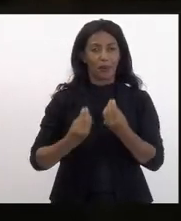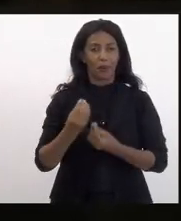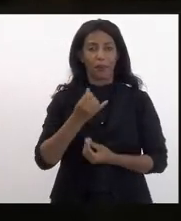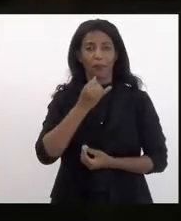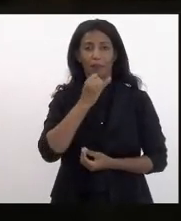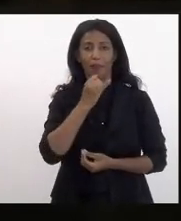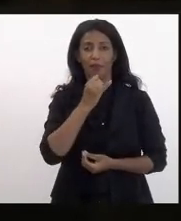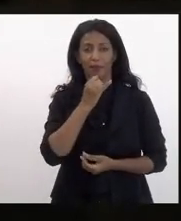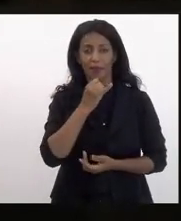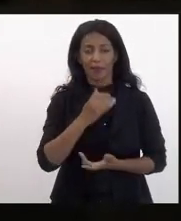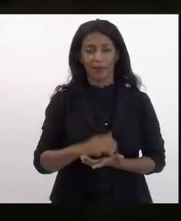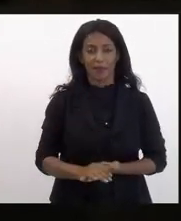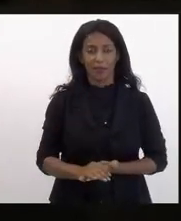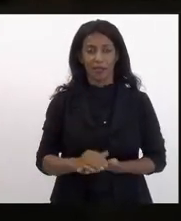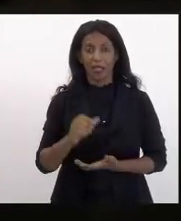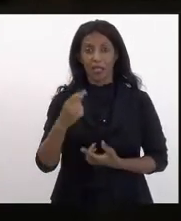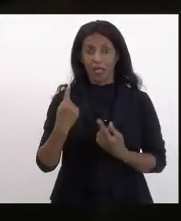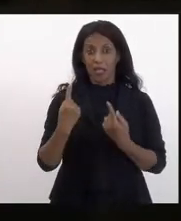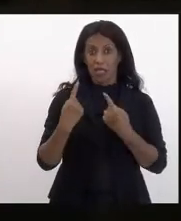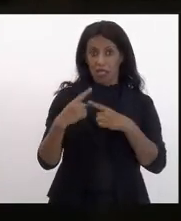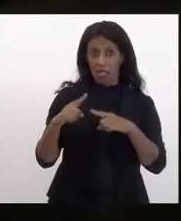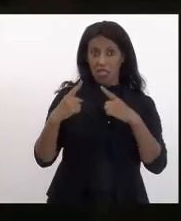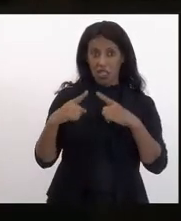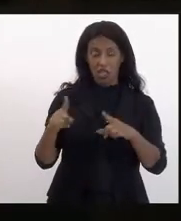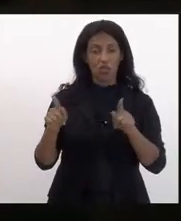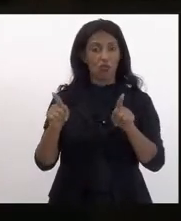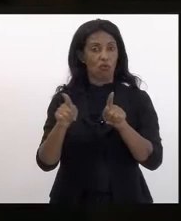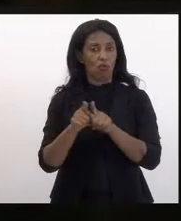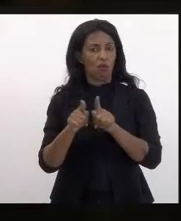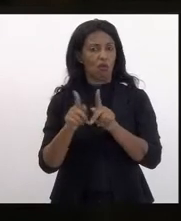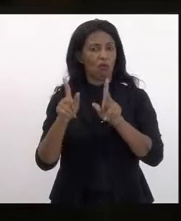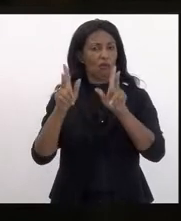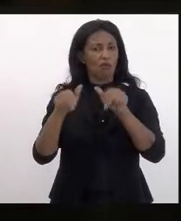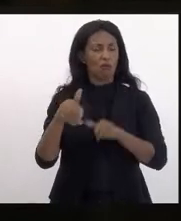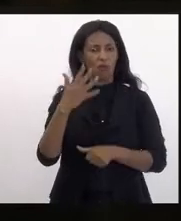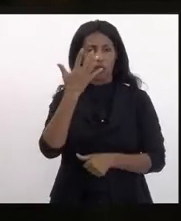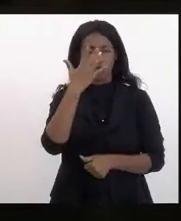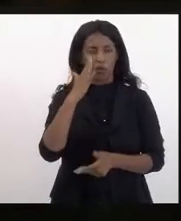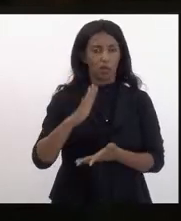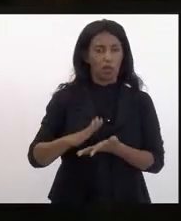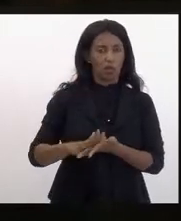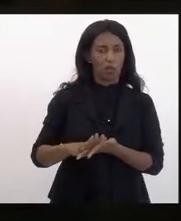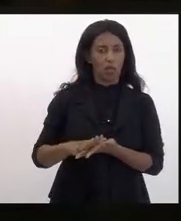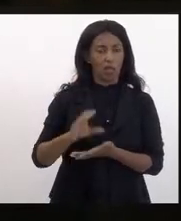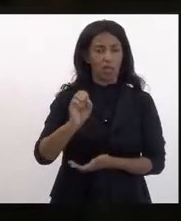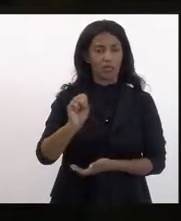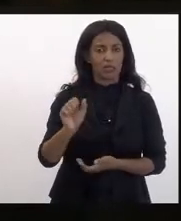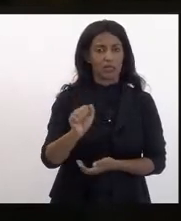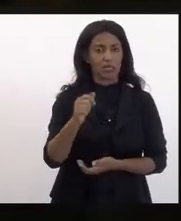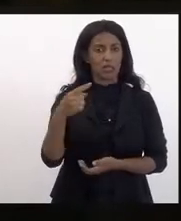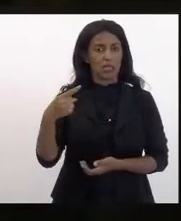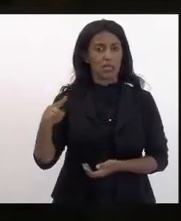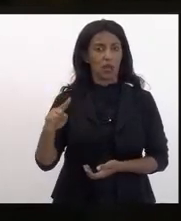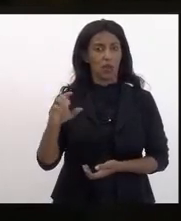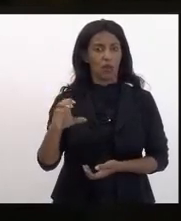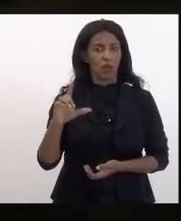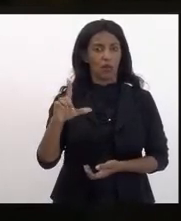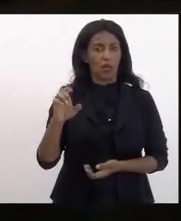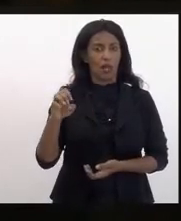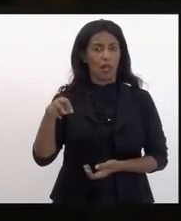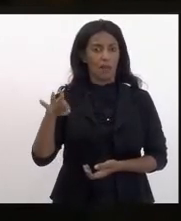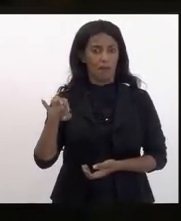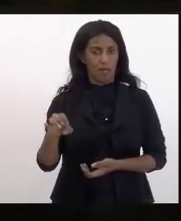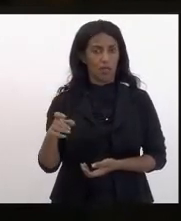exemplo, e críticos, como, por exemplo, faz a nossa escola de samba de São Clemente.